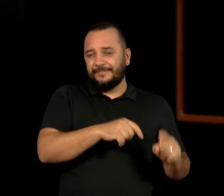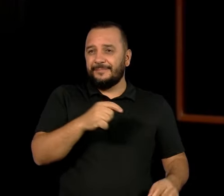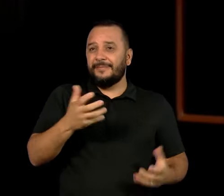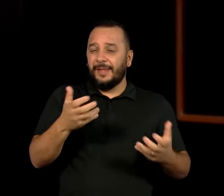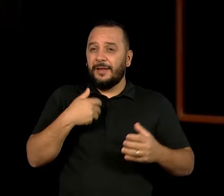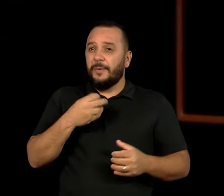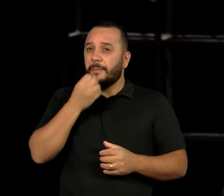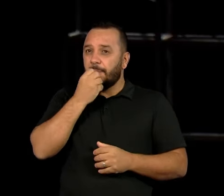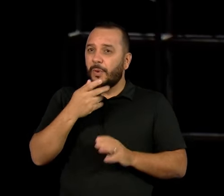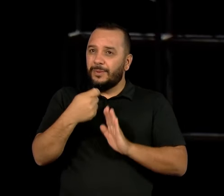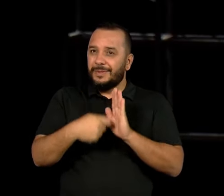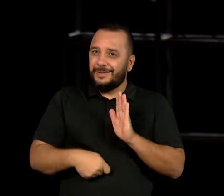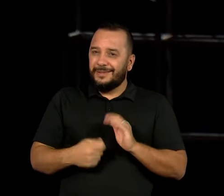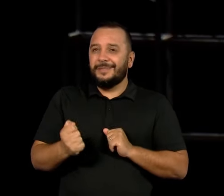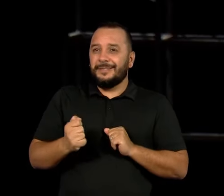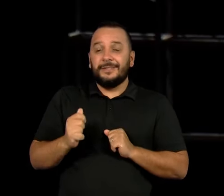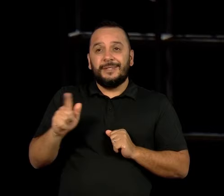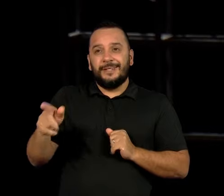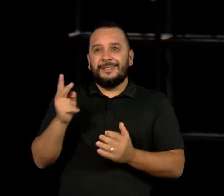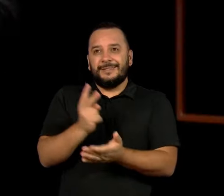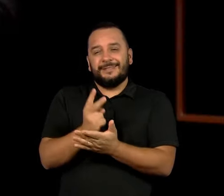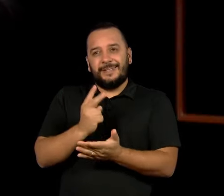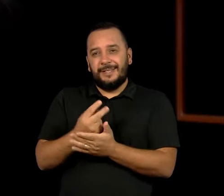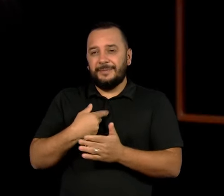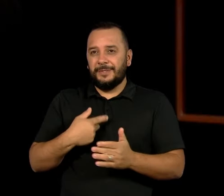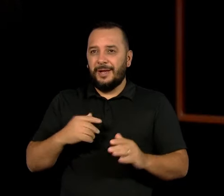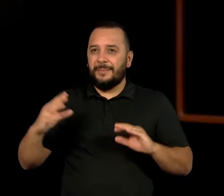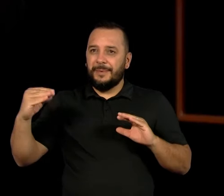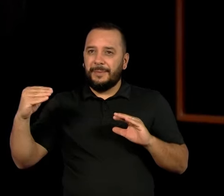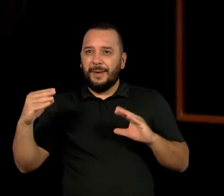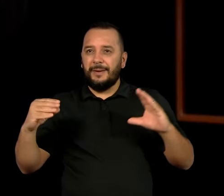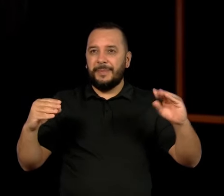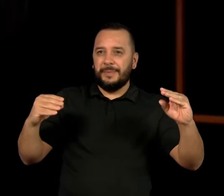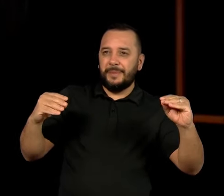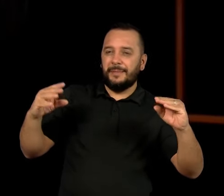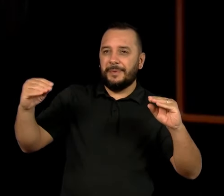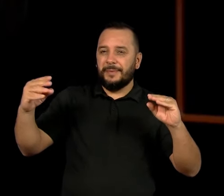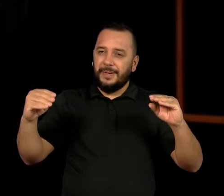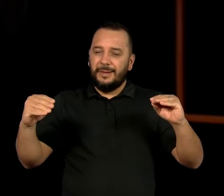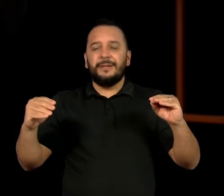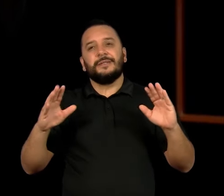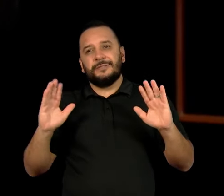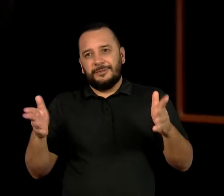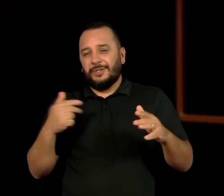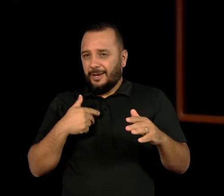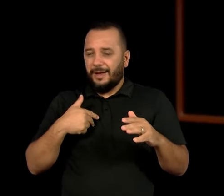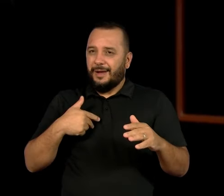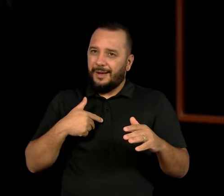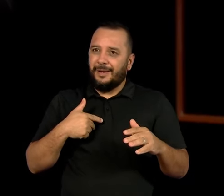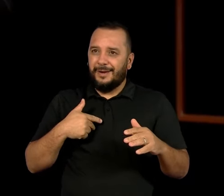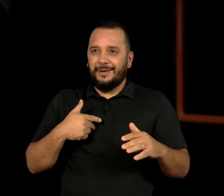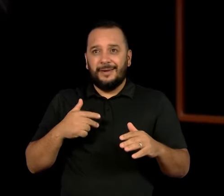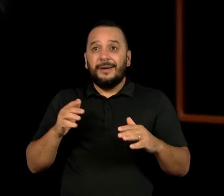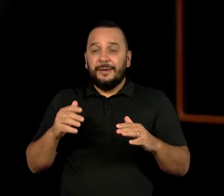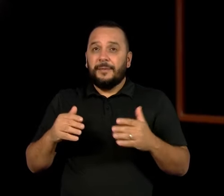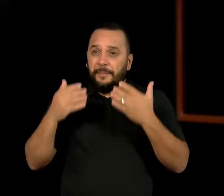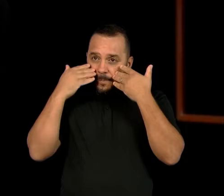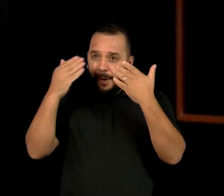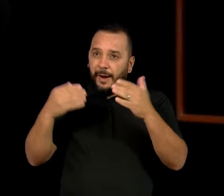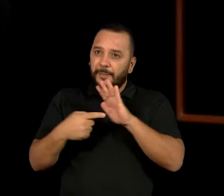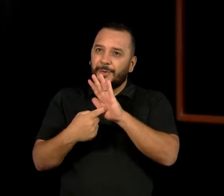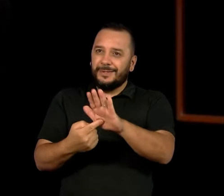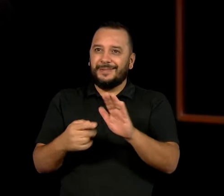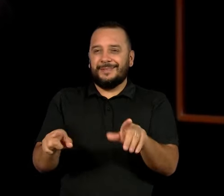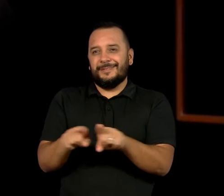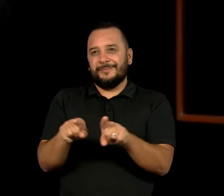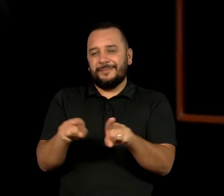falas, não deixar o ator sem falas na cena, não deixar os atores sem aparecer muito tempo. Eu tenho